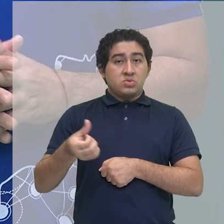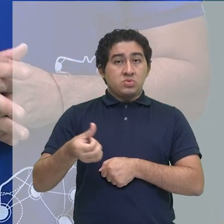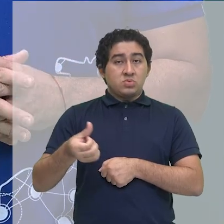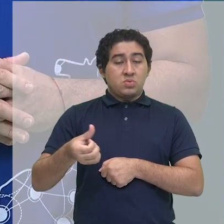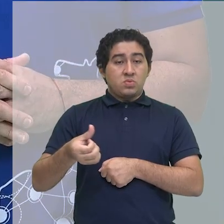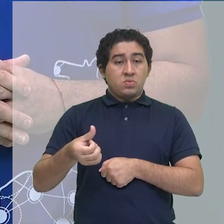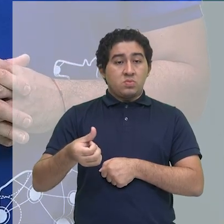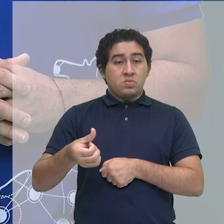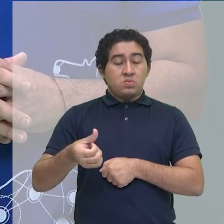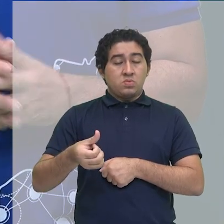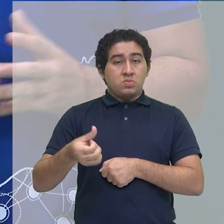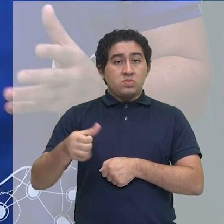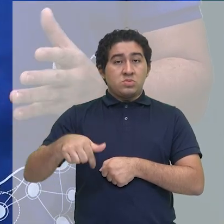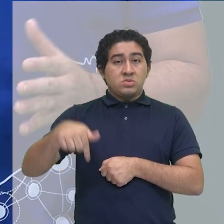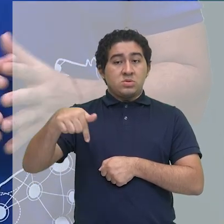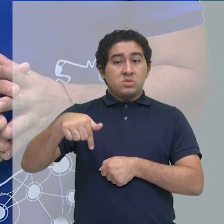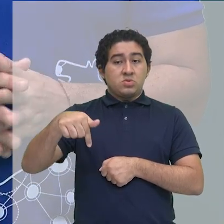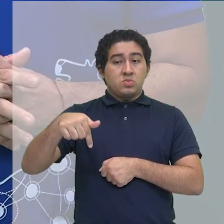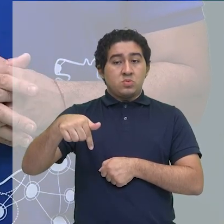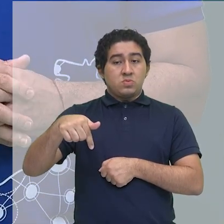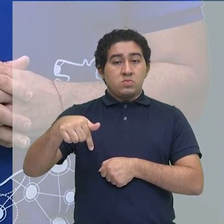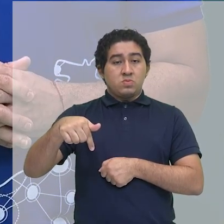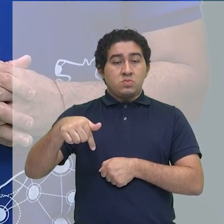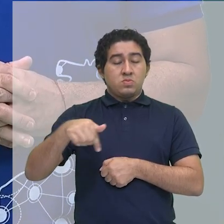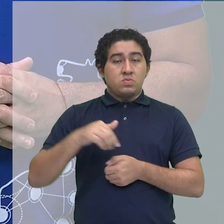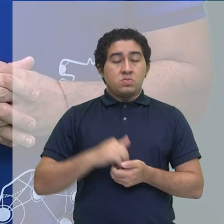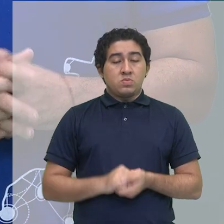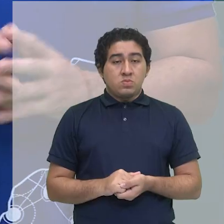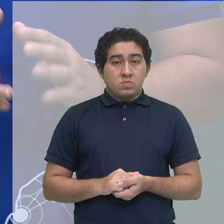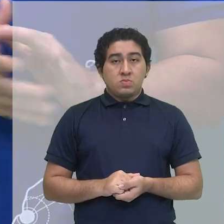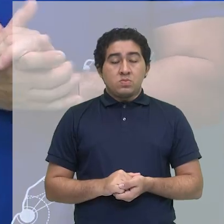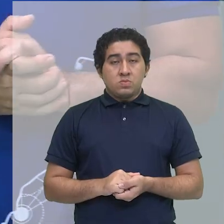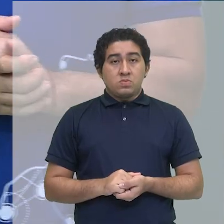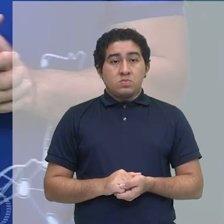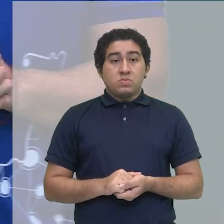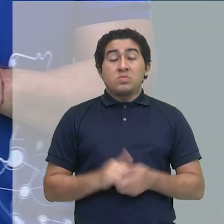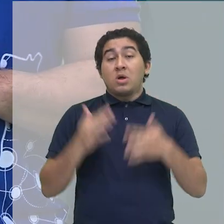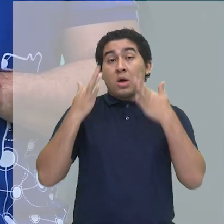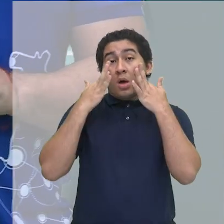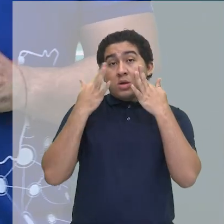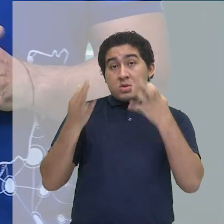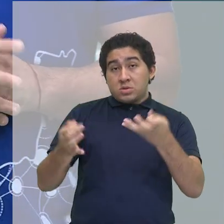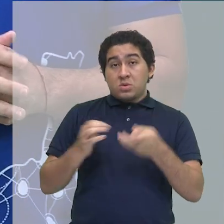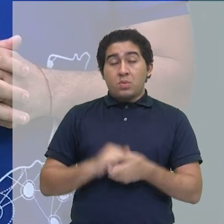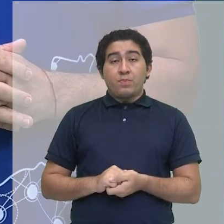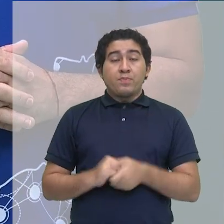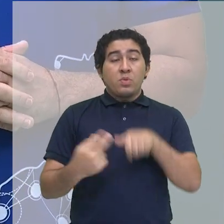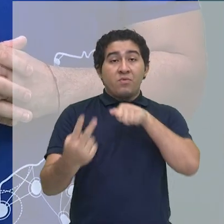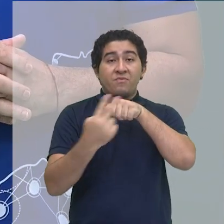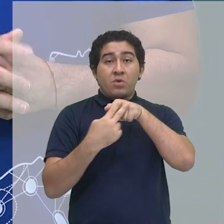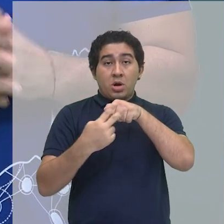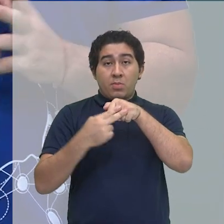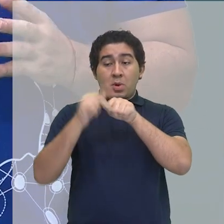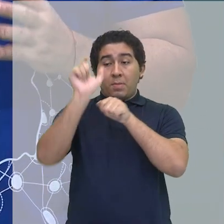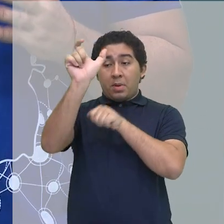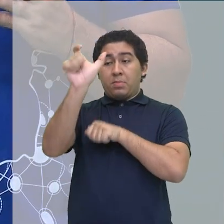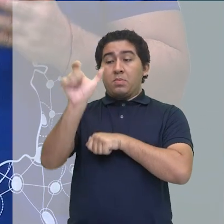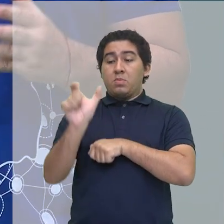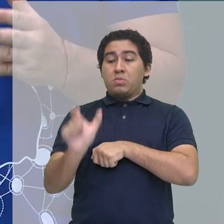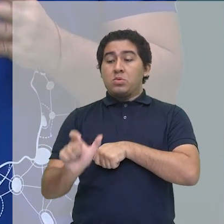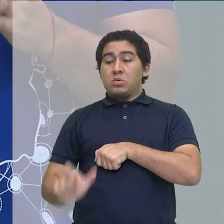é started. E por último, danced. Podem observar que estes verbos aqui,